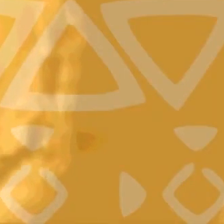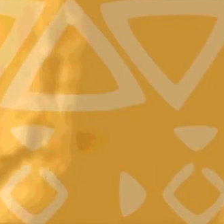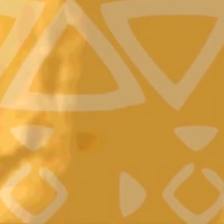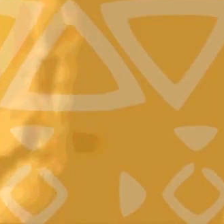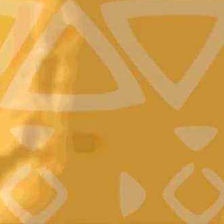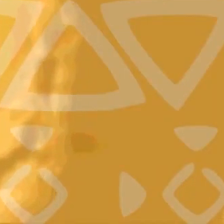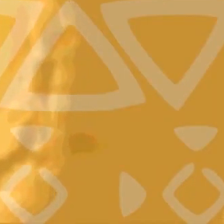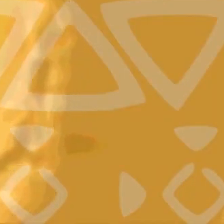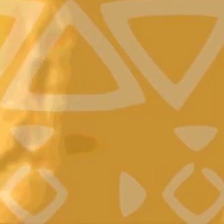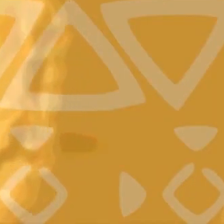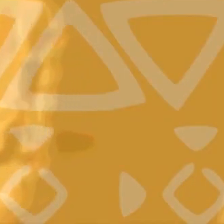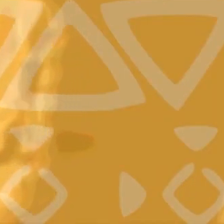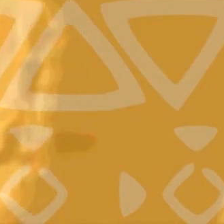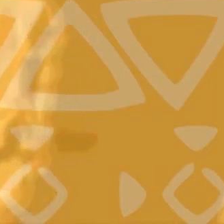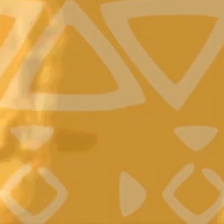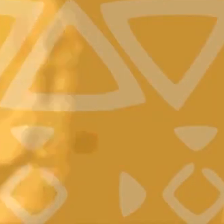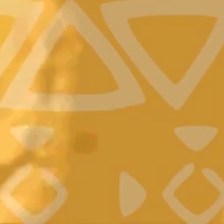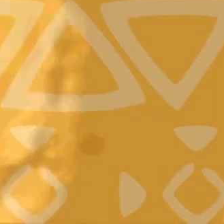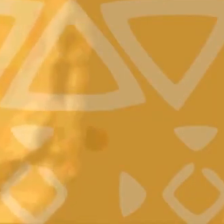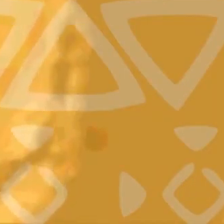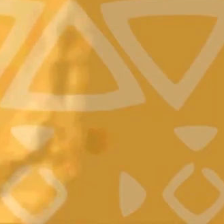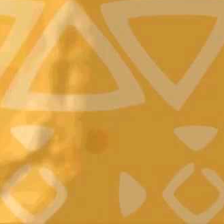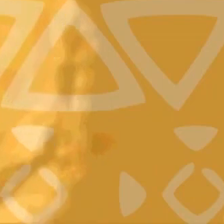Xangô de Pernambuco,